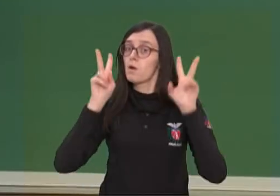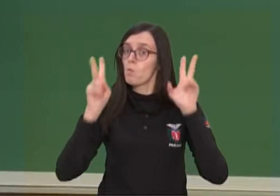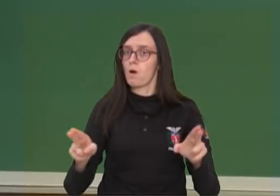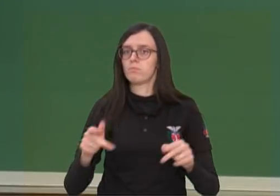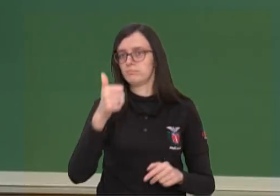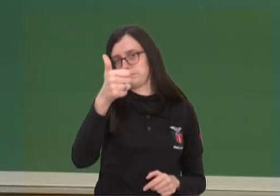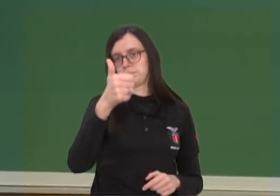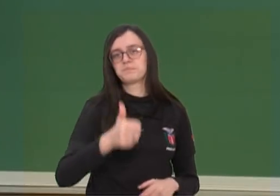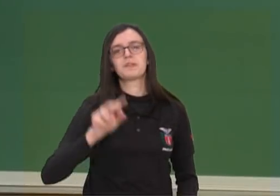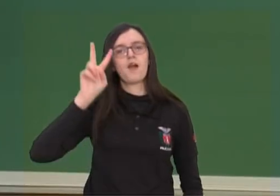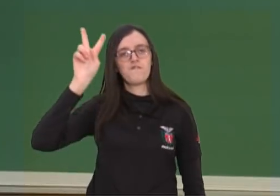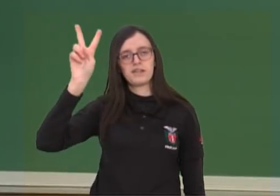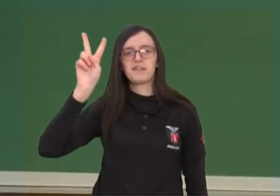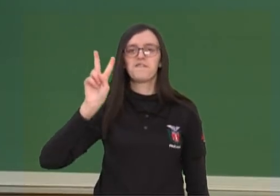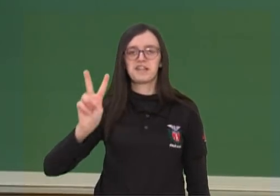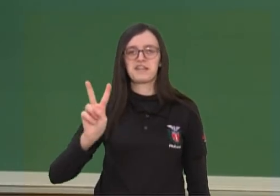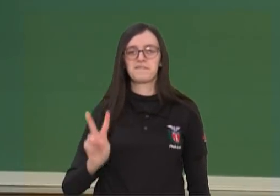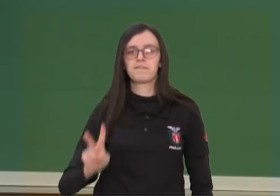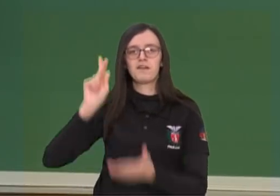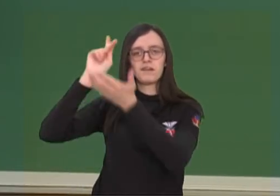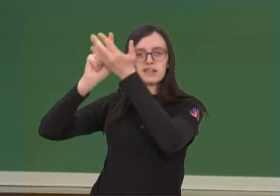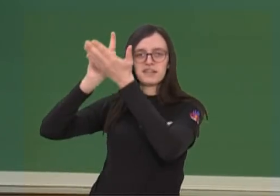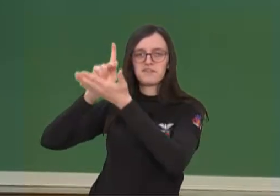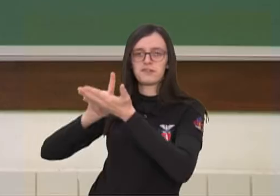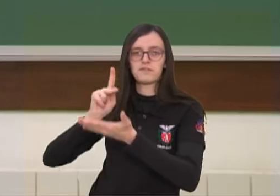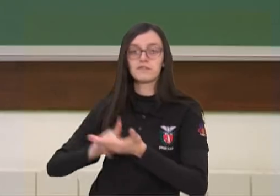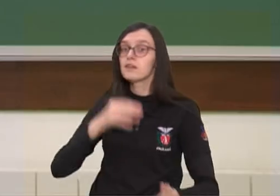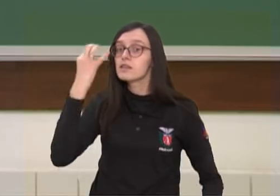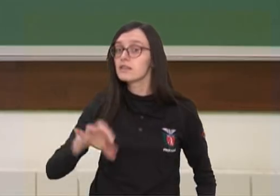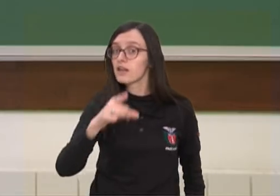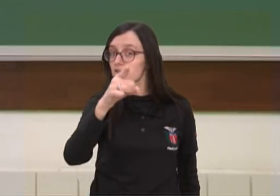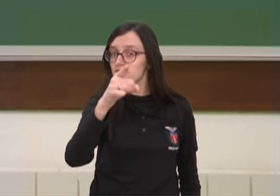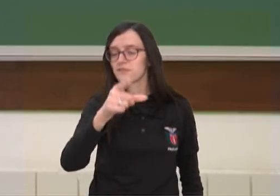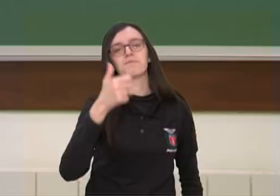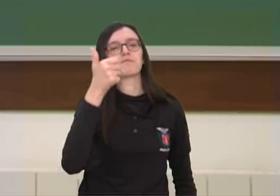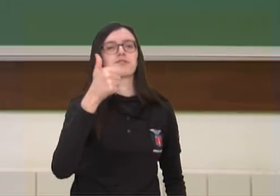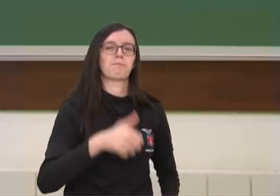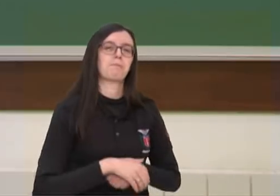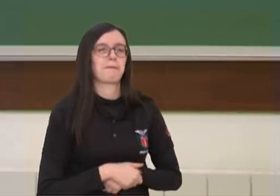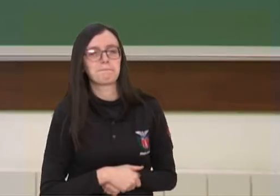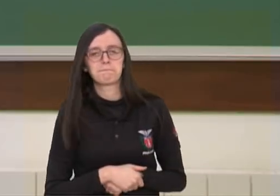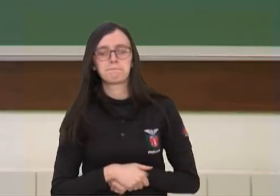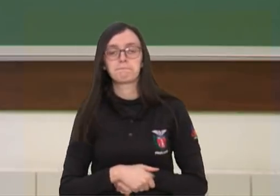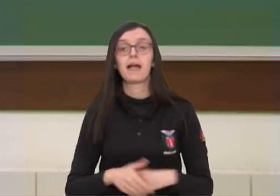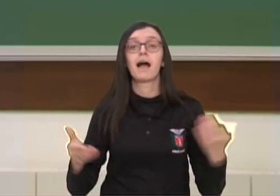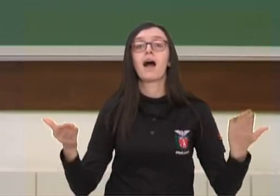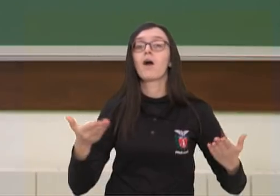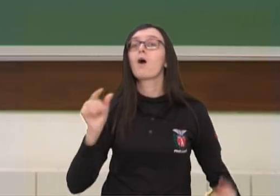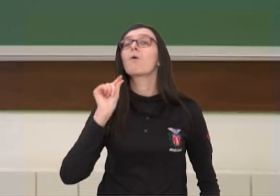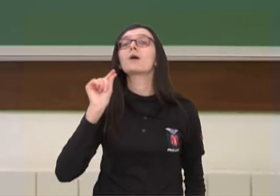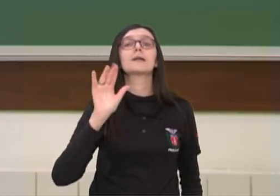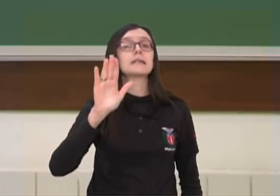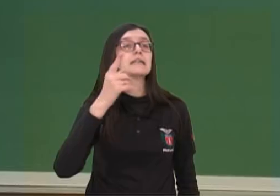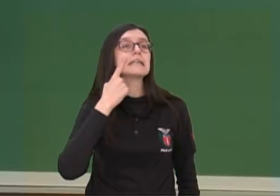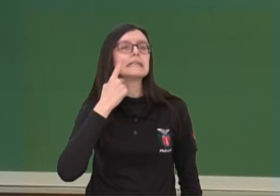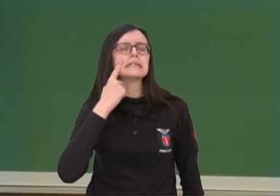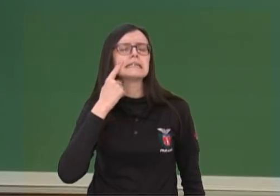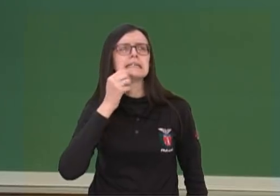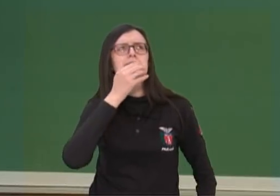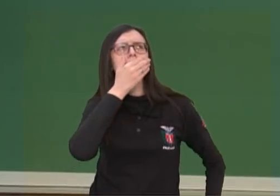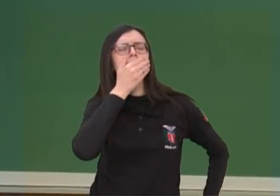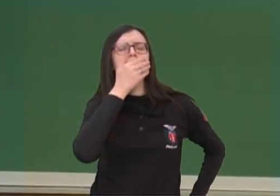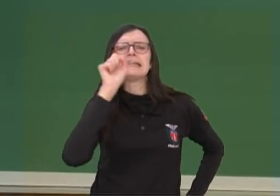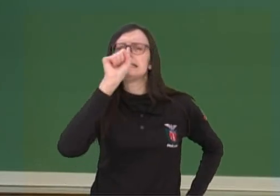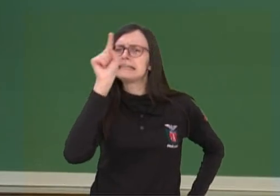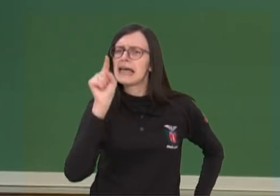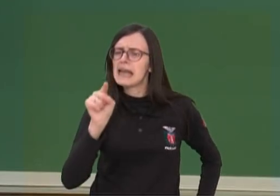Tudo bem? Então, verdadeiro, verdadeiro, verdadeiro. Acertaram aí, né? Muito bem. E aqui agora, será que